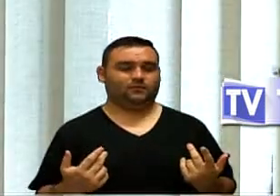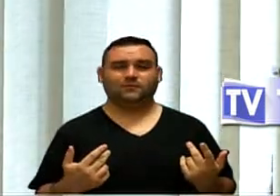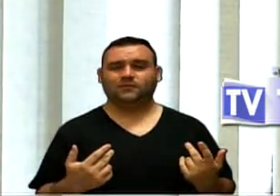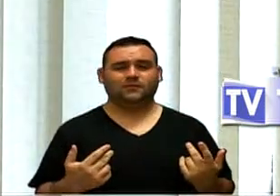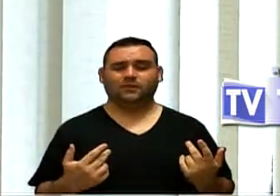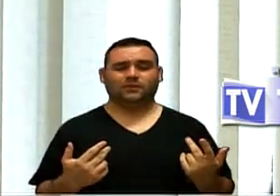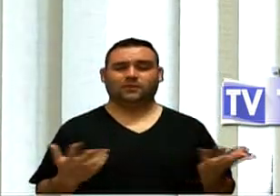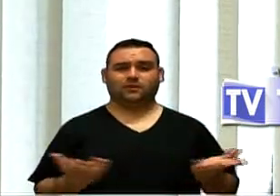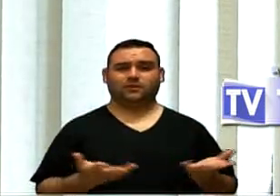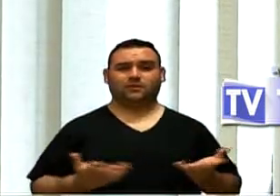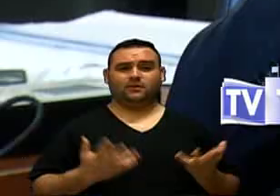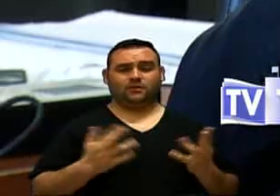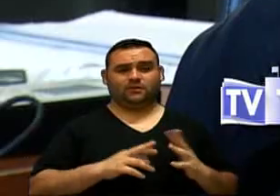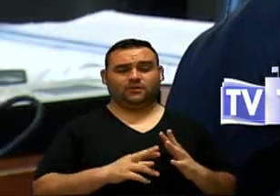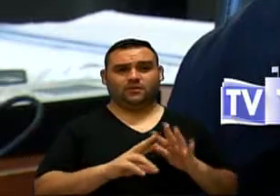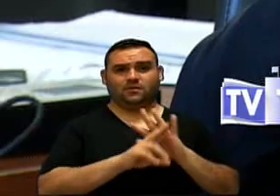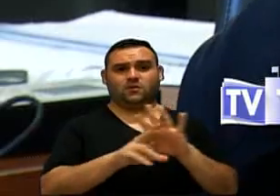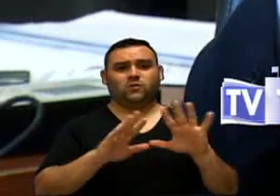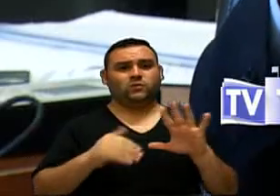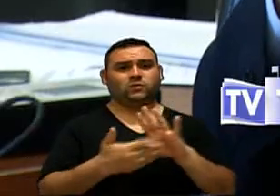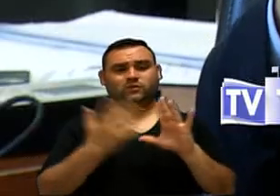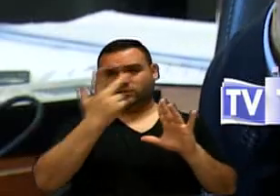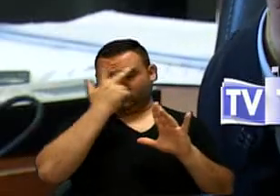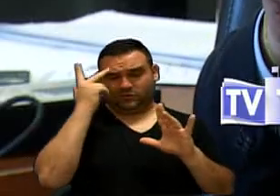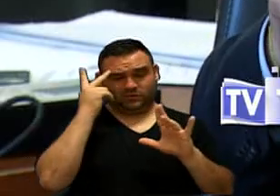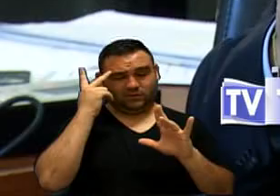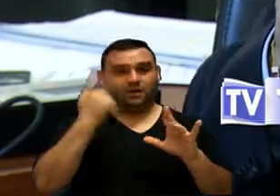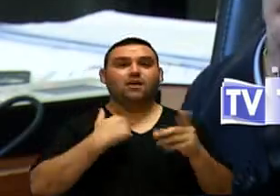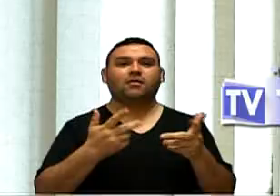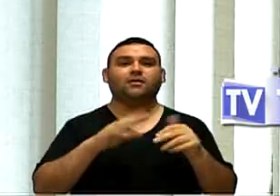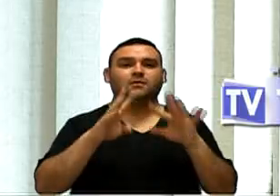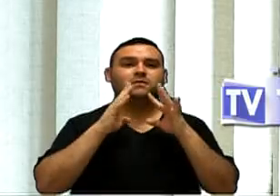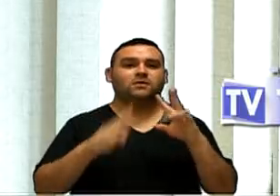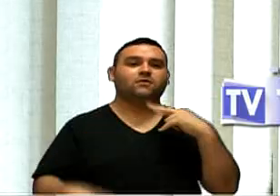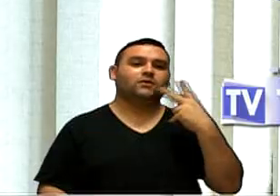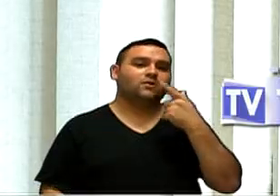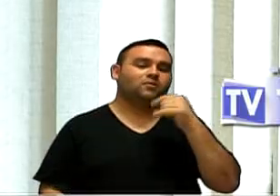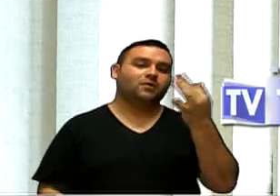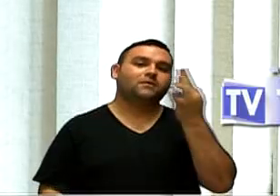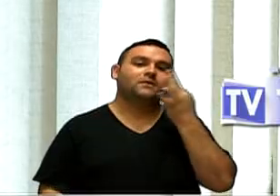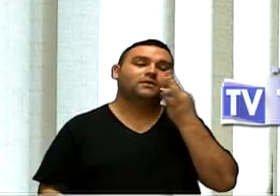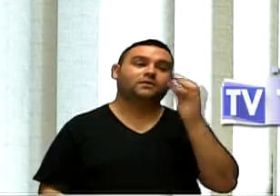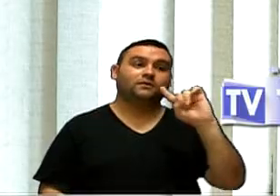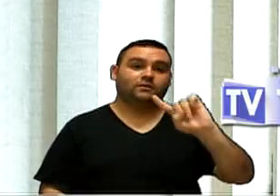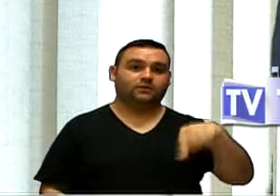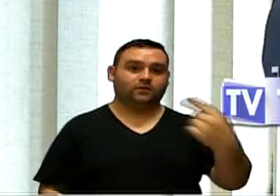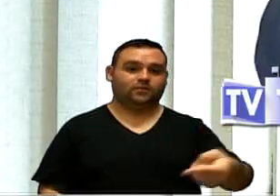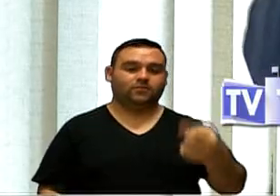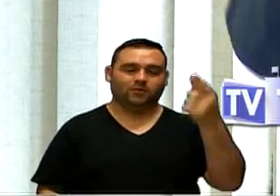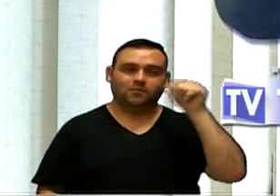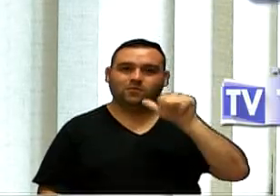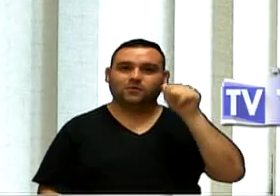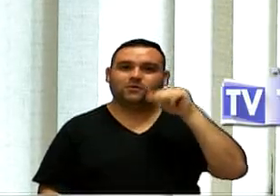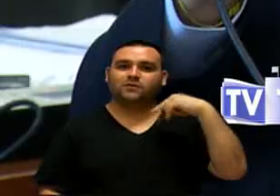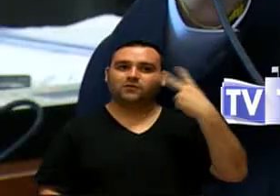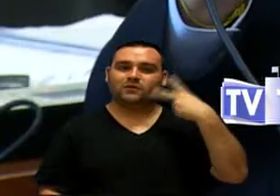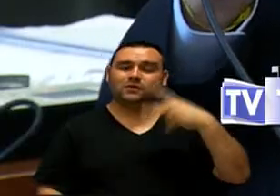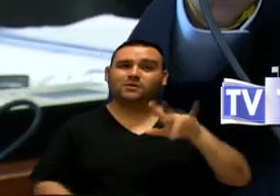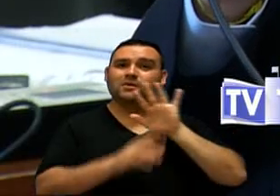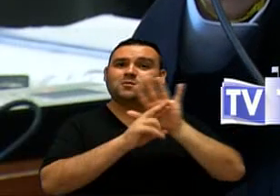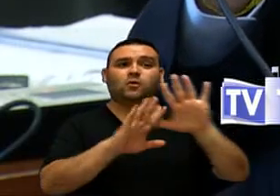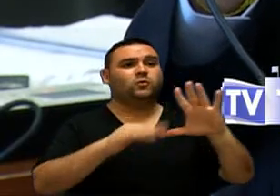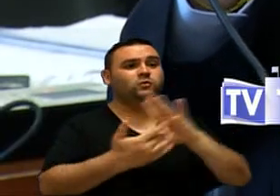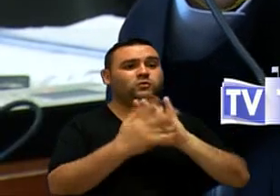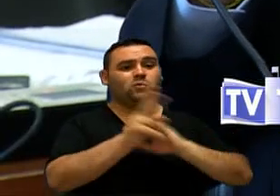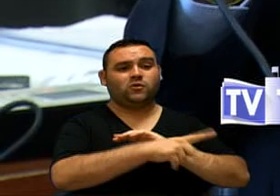seja em nome das pessoas que recebem. Foi construído com o magistério. Eu quero escutar a proposta do vereador Dini, na sequência da vereadora Fernanda. Em nome de Jesus nenhum, em nome dos